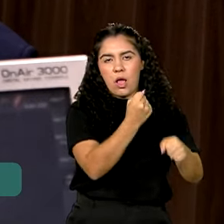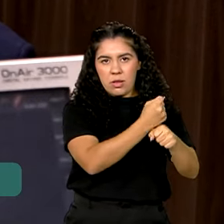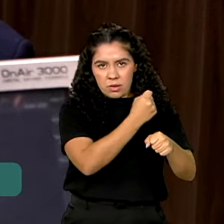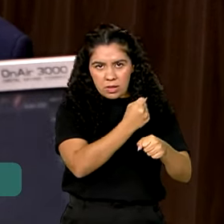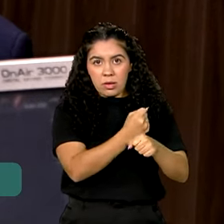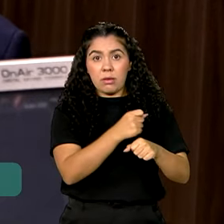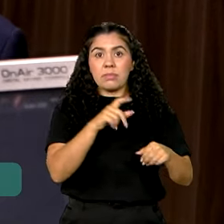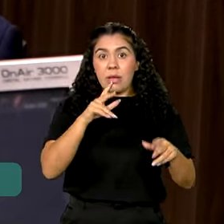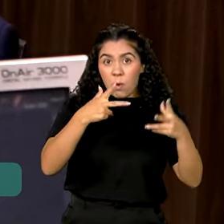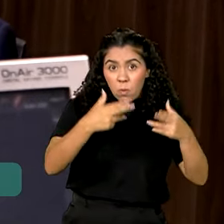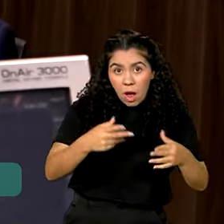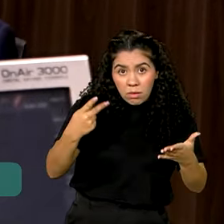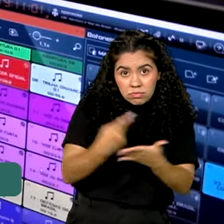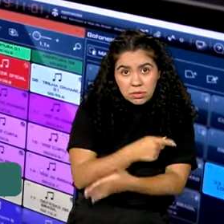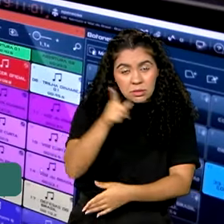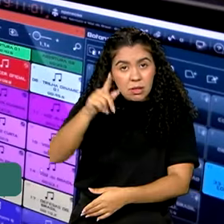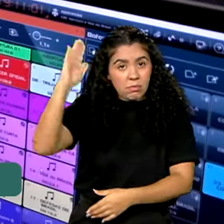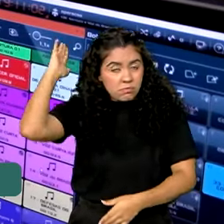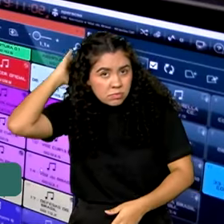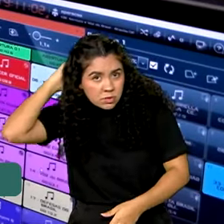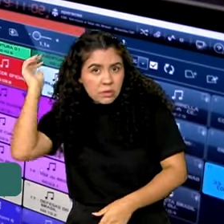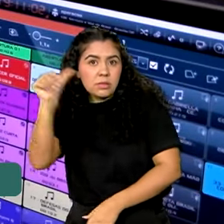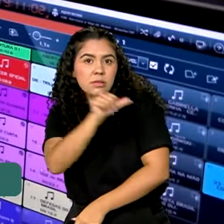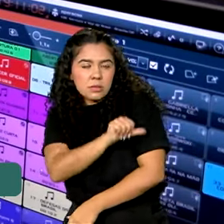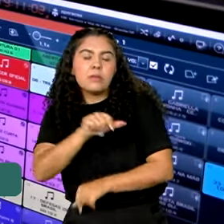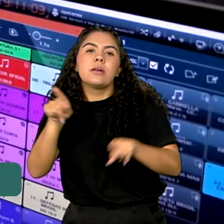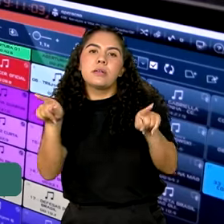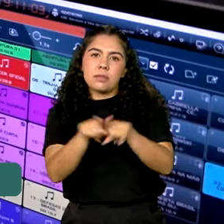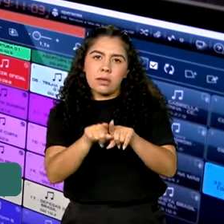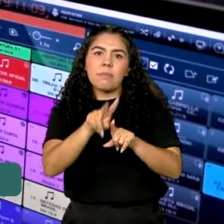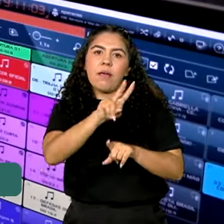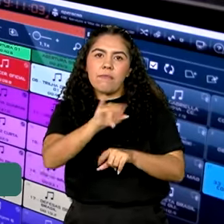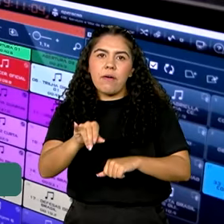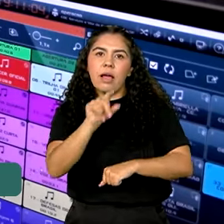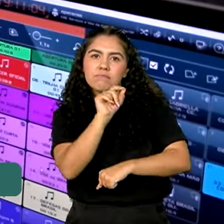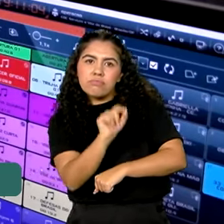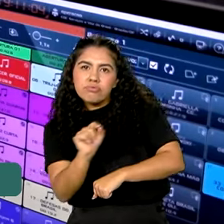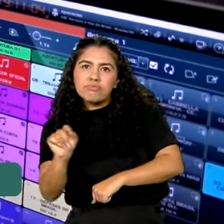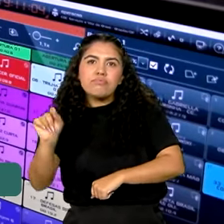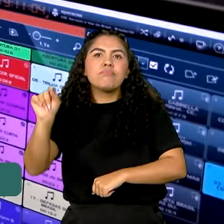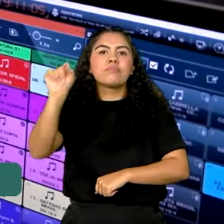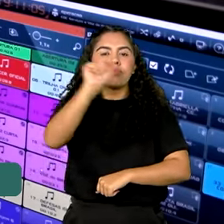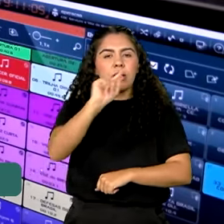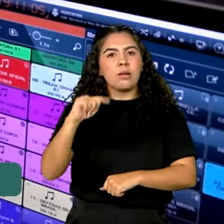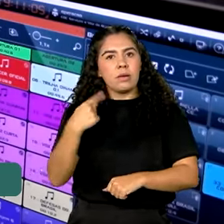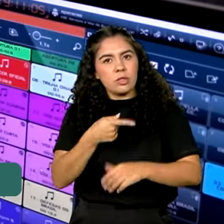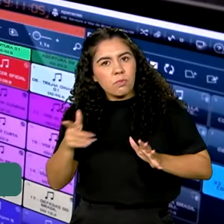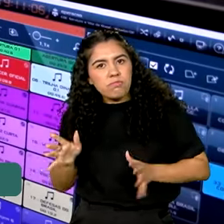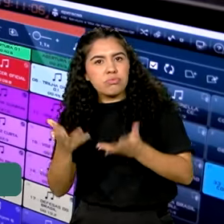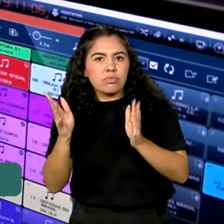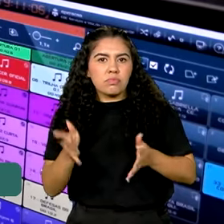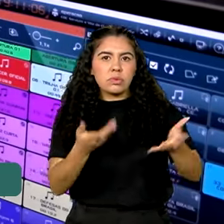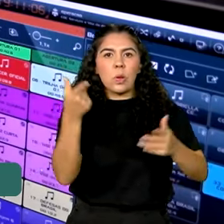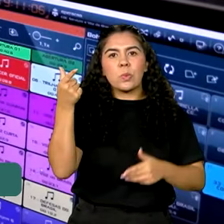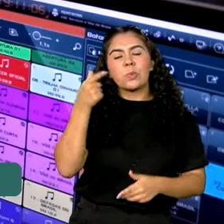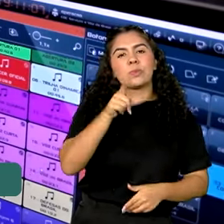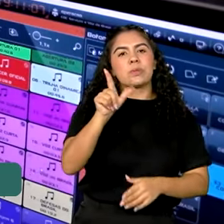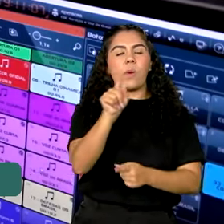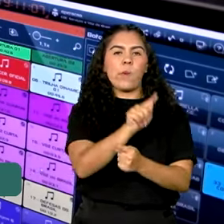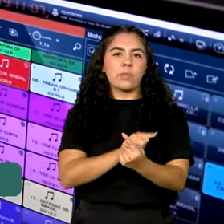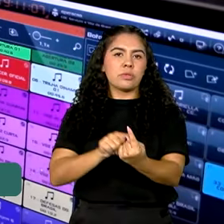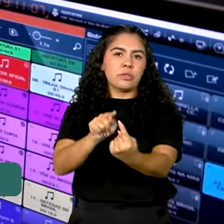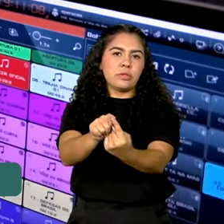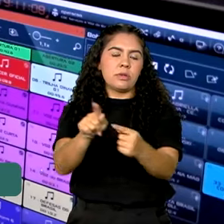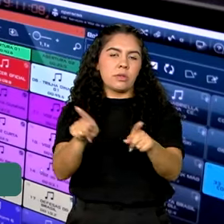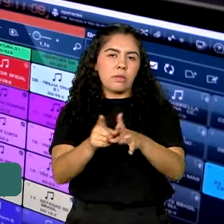aconteceu no Pará que está acontecendo no Rio de Janeiro irá acontecer em outras unidades da Federação para que a gente como eu disse alcance o objetivo que é a